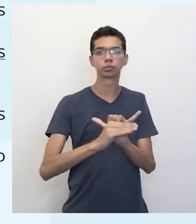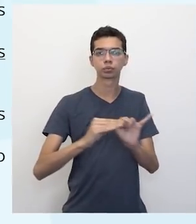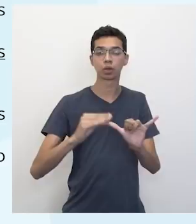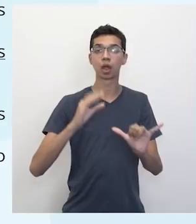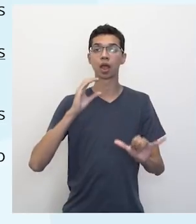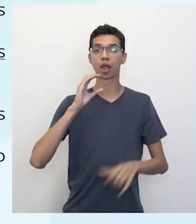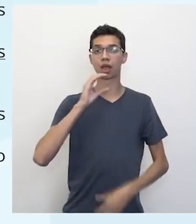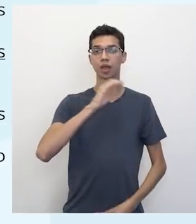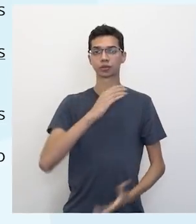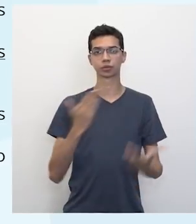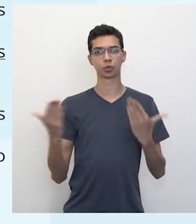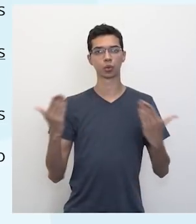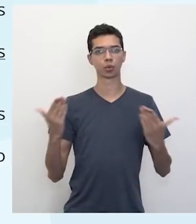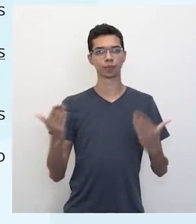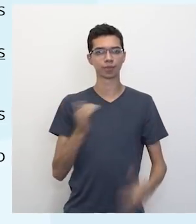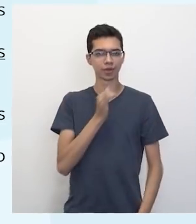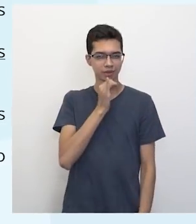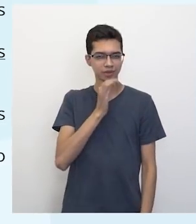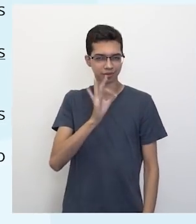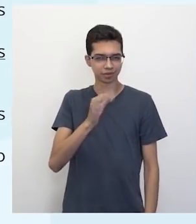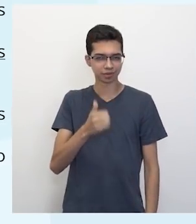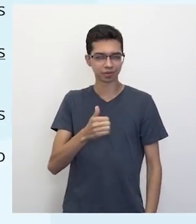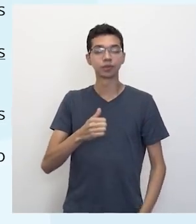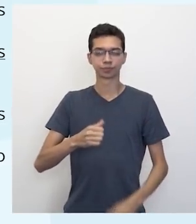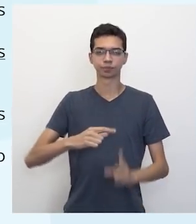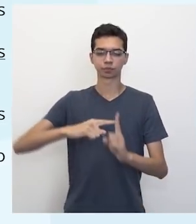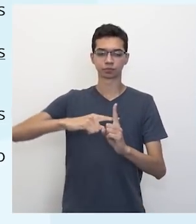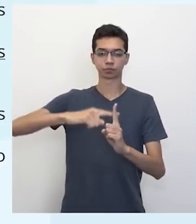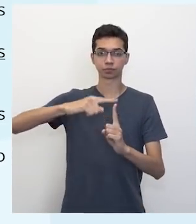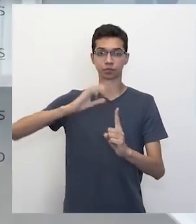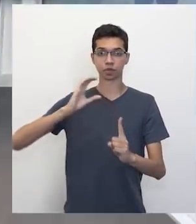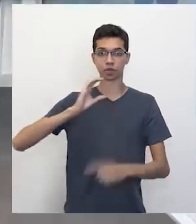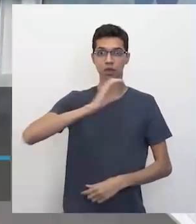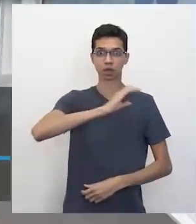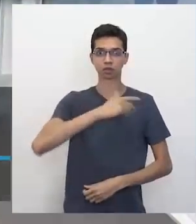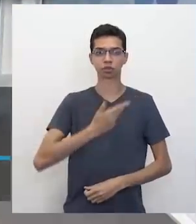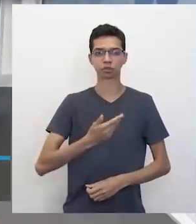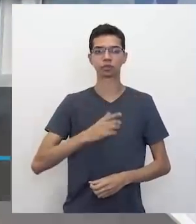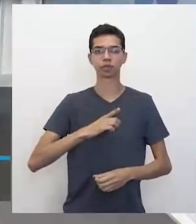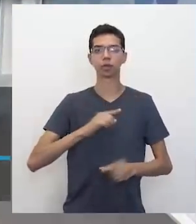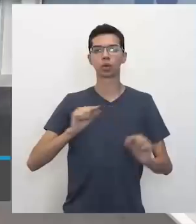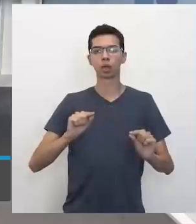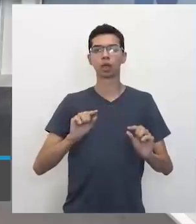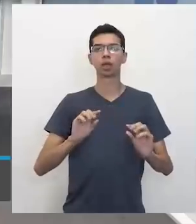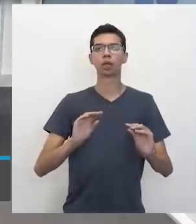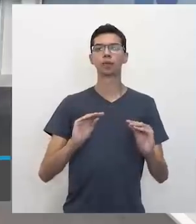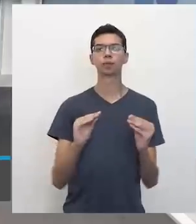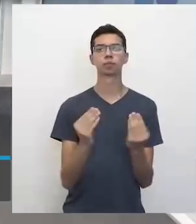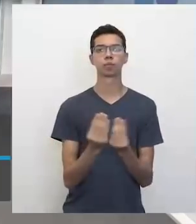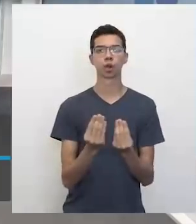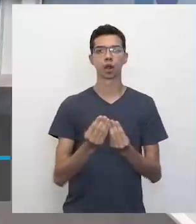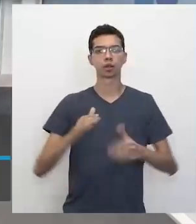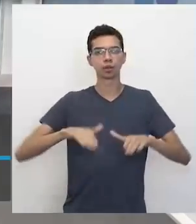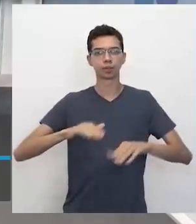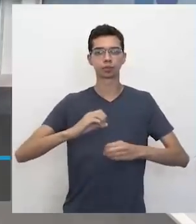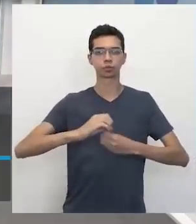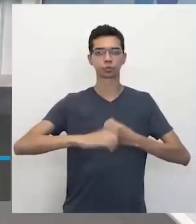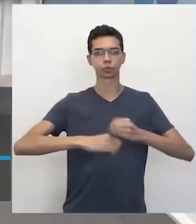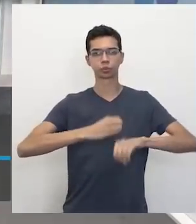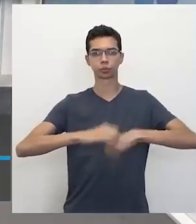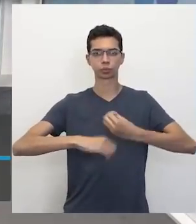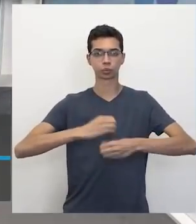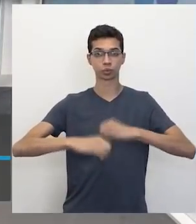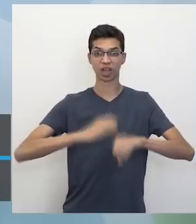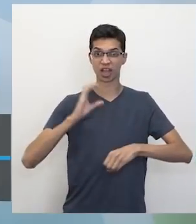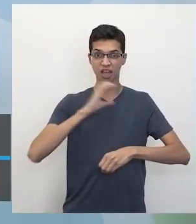né, professor? Sim, maior temperatura, né? Maior grau médio de agitação delas, né? Então, a gente diz que elas têm maior energia,